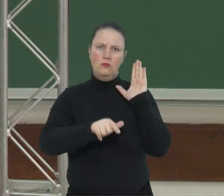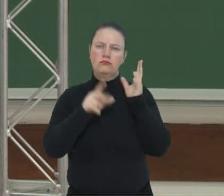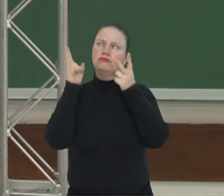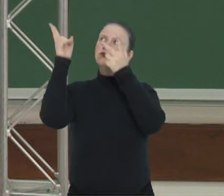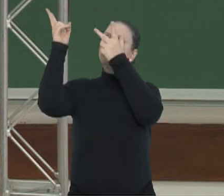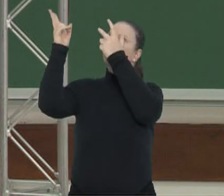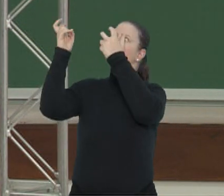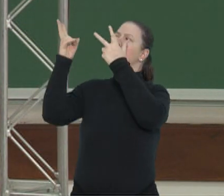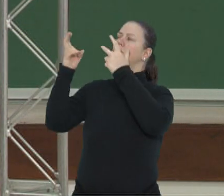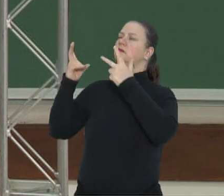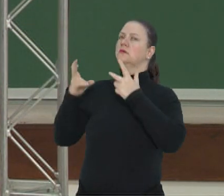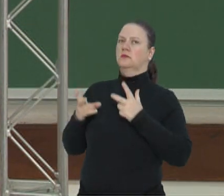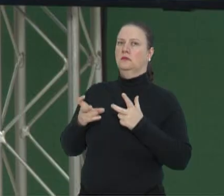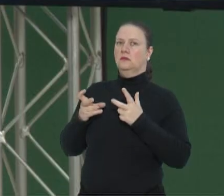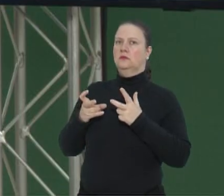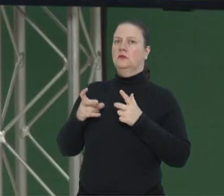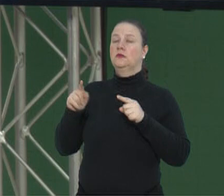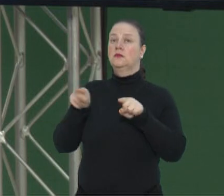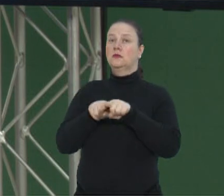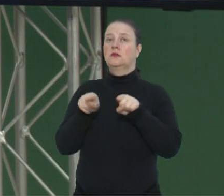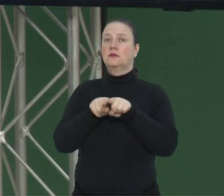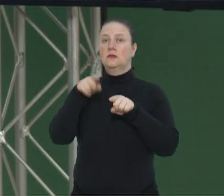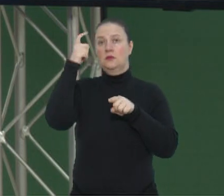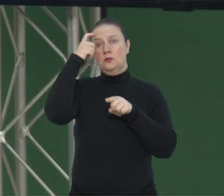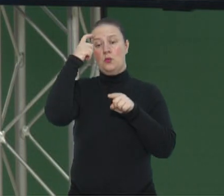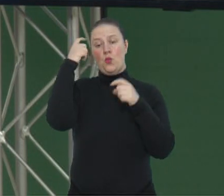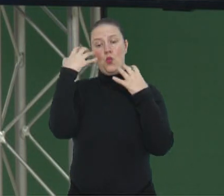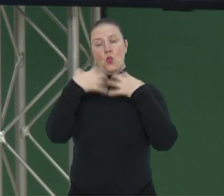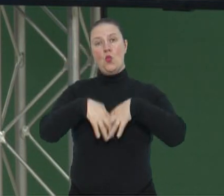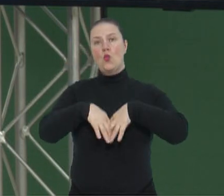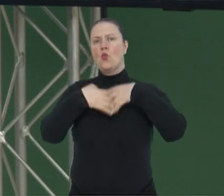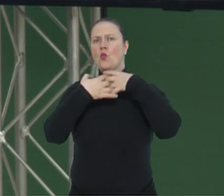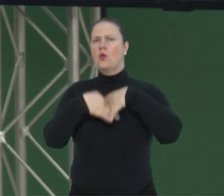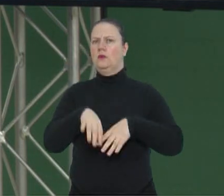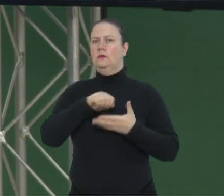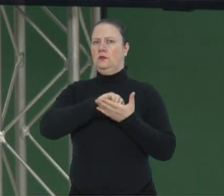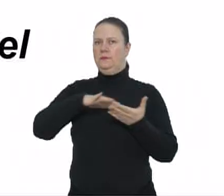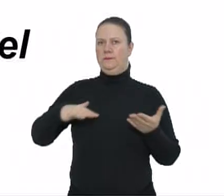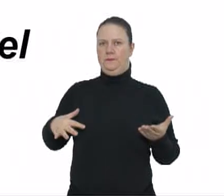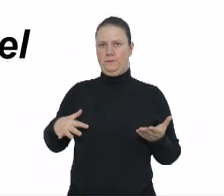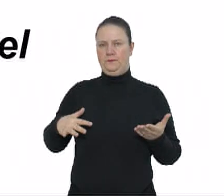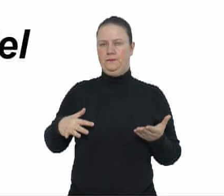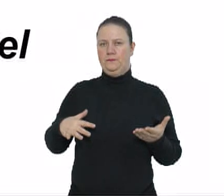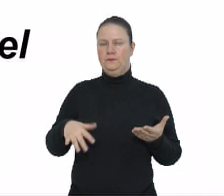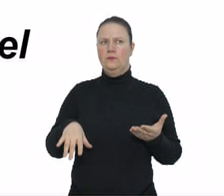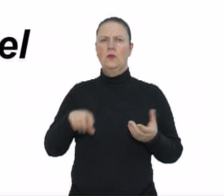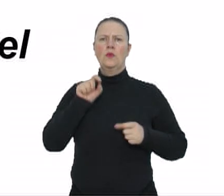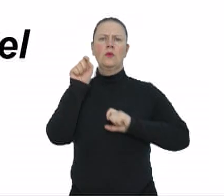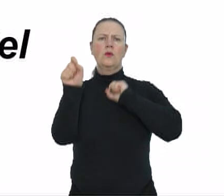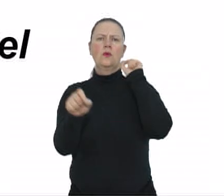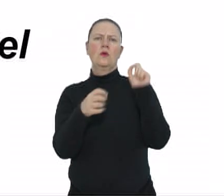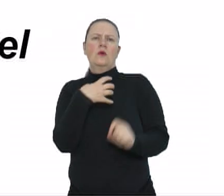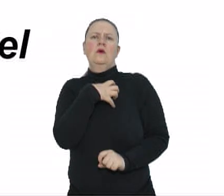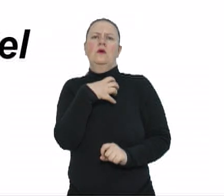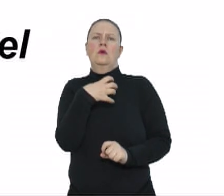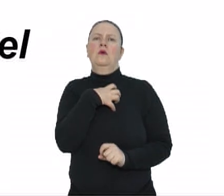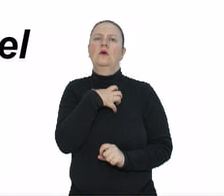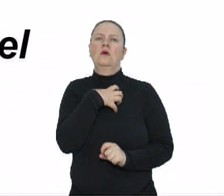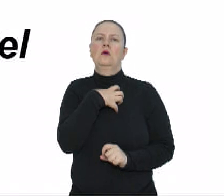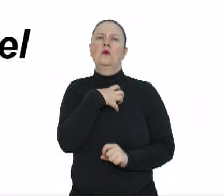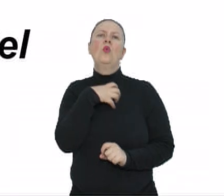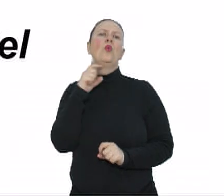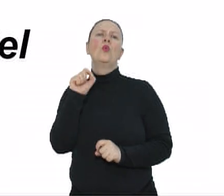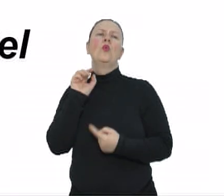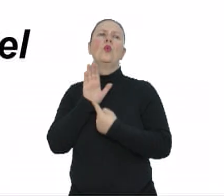em destacado e fazer a reflexão sobre essa atividade. Então, qual é o sentido del verso